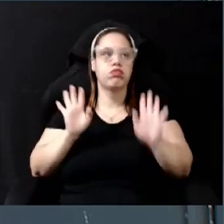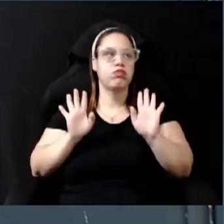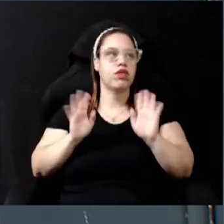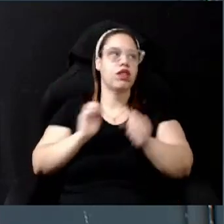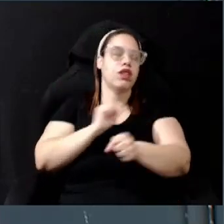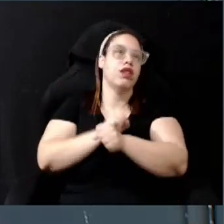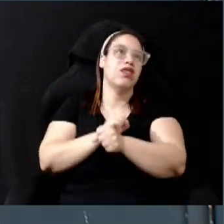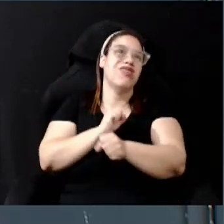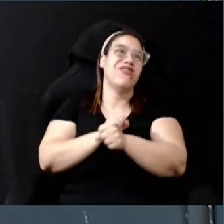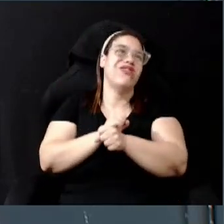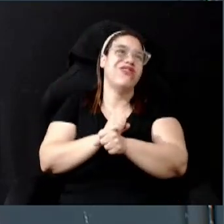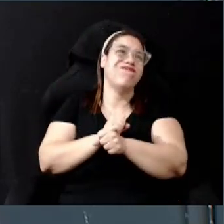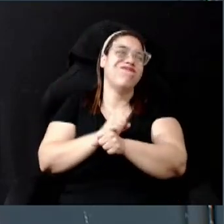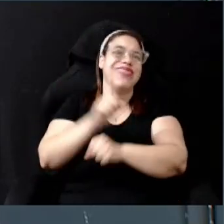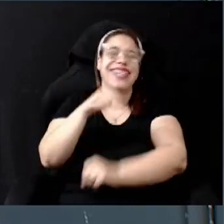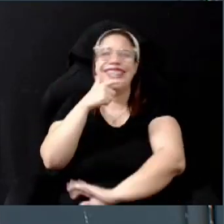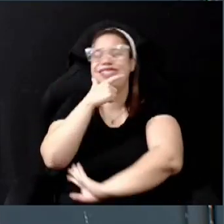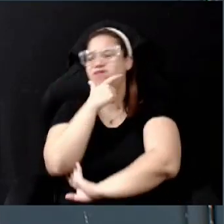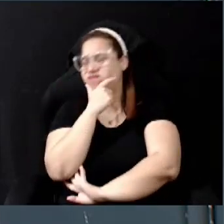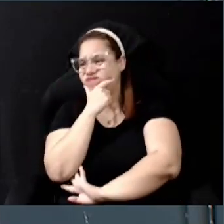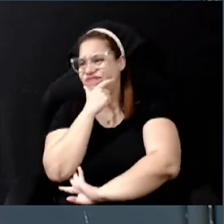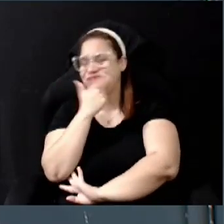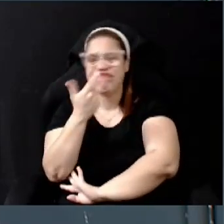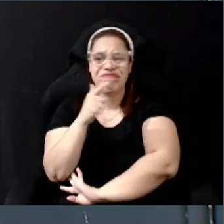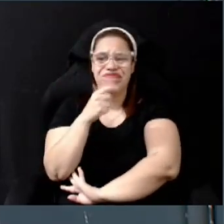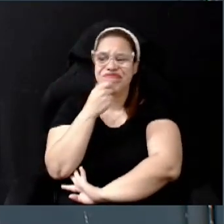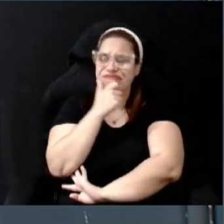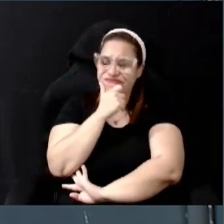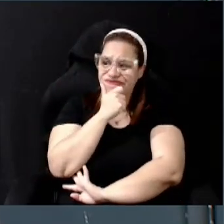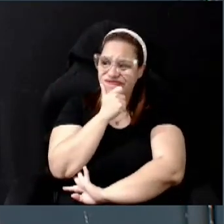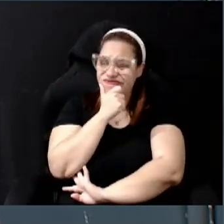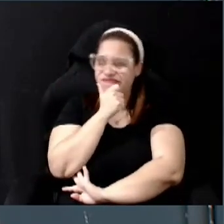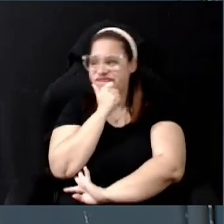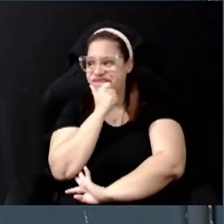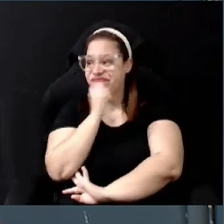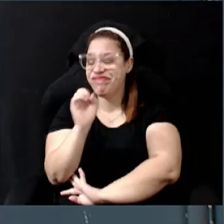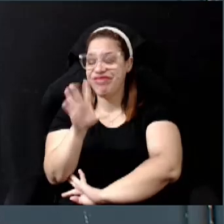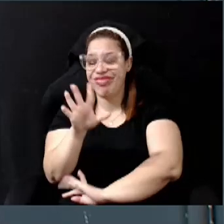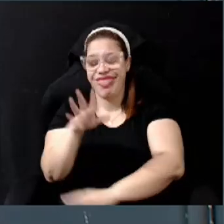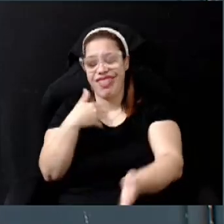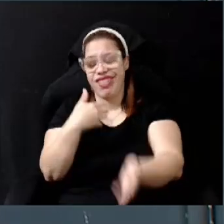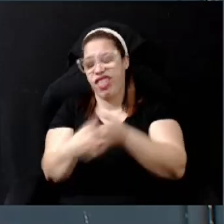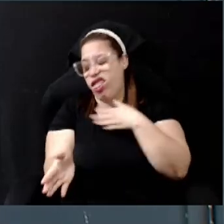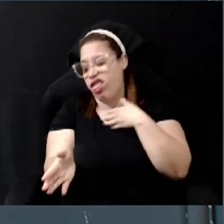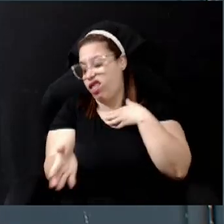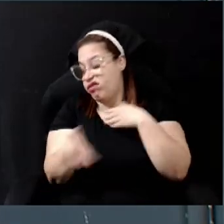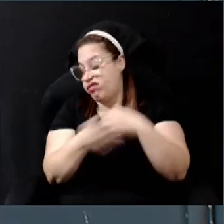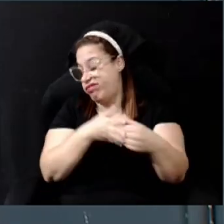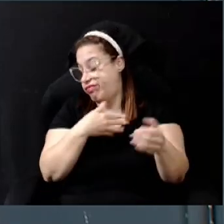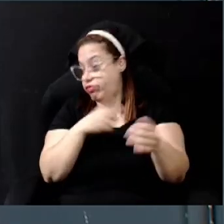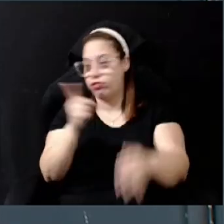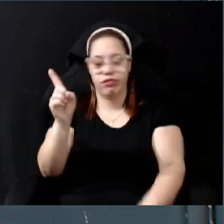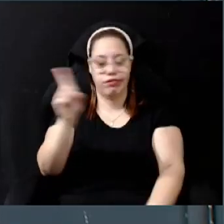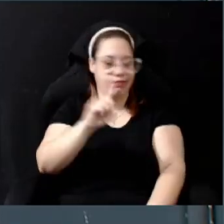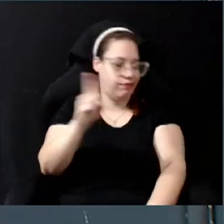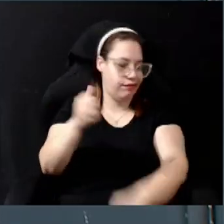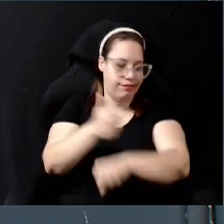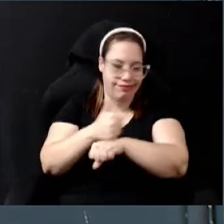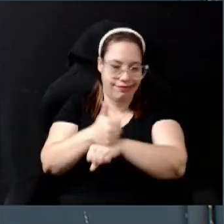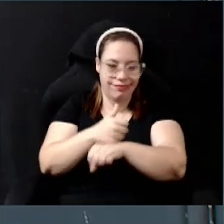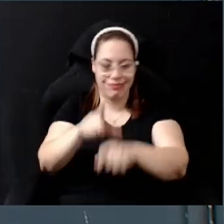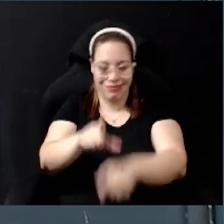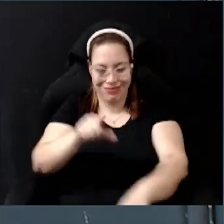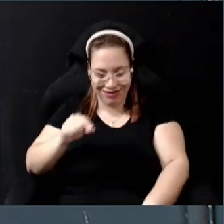isso mesmo? Será que não é? Será que eu estou só jogando o tempo fora? Mas não, a profissão realmente me escolheu e